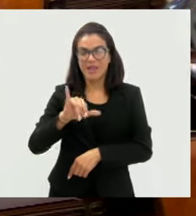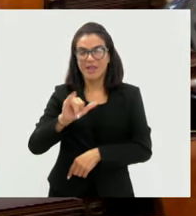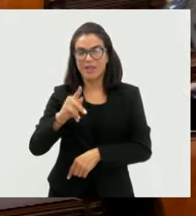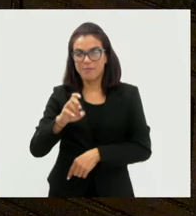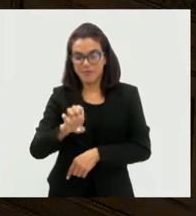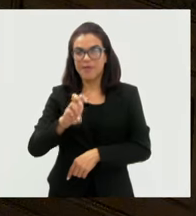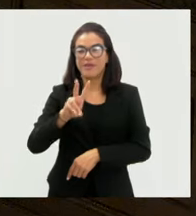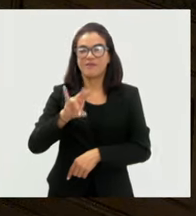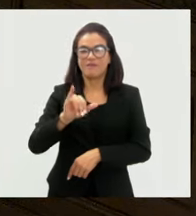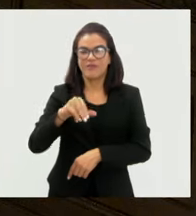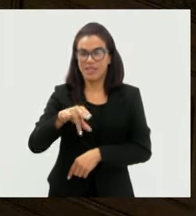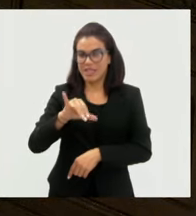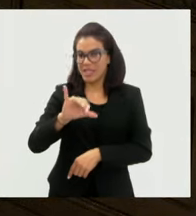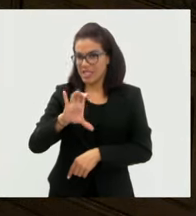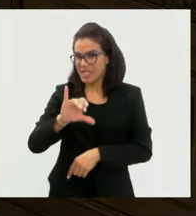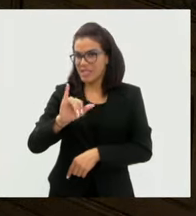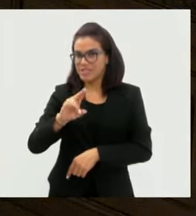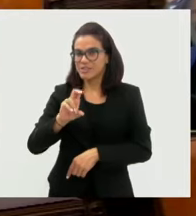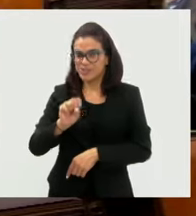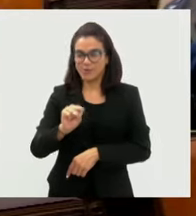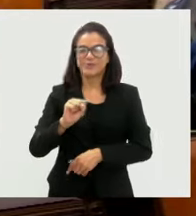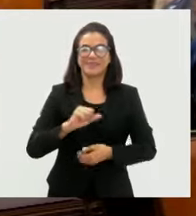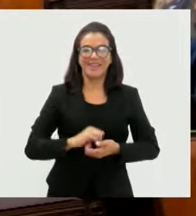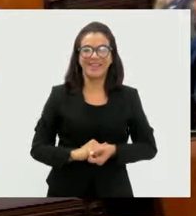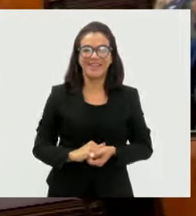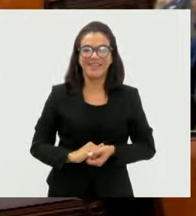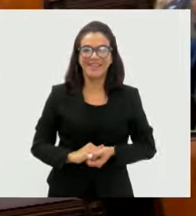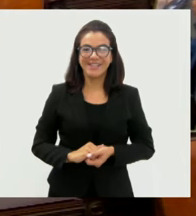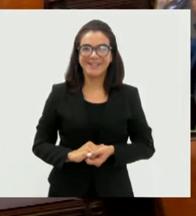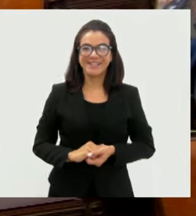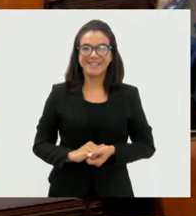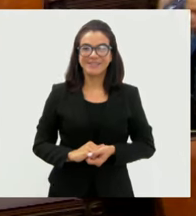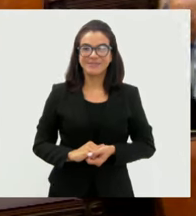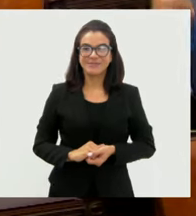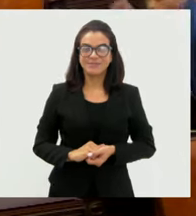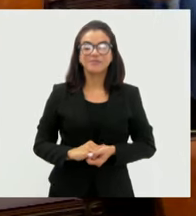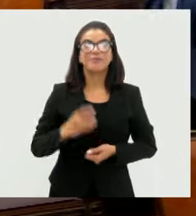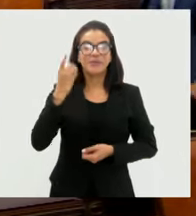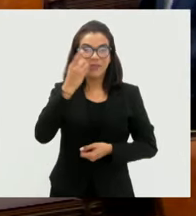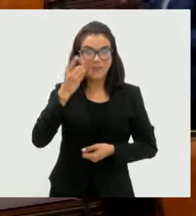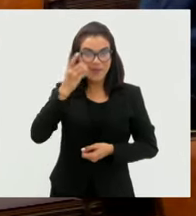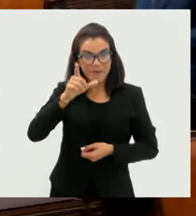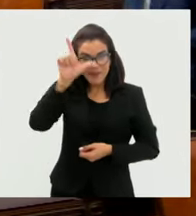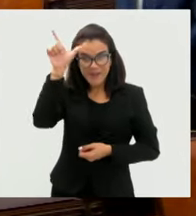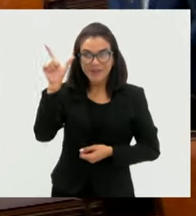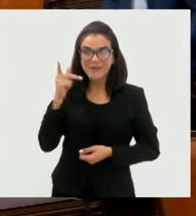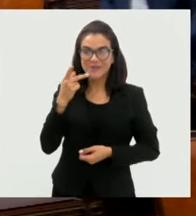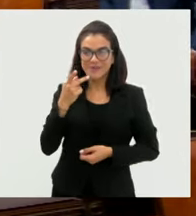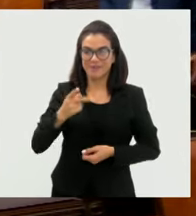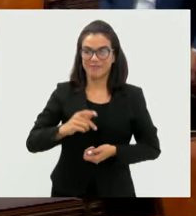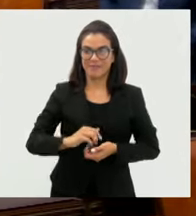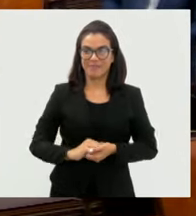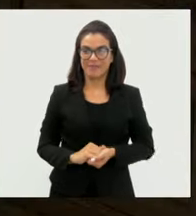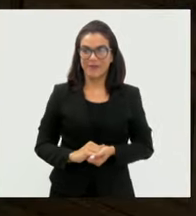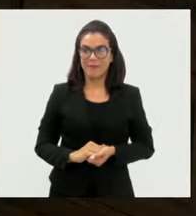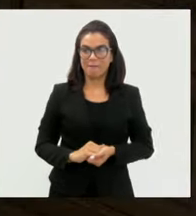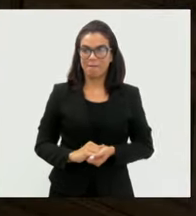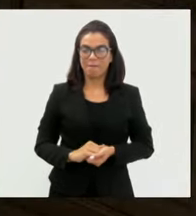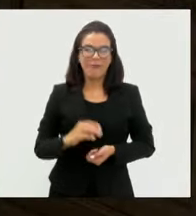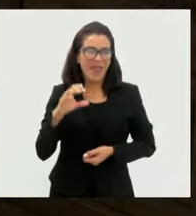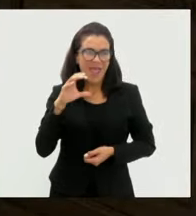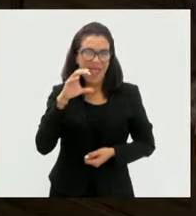Paulo, por favor. Pode ser daqui mesmo, senhor presidente? À vontade, onde o senhor quiser e preferir. É muito, muito